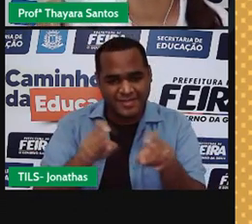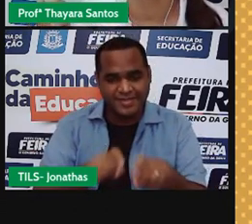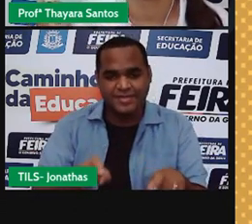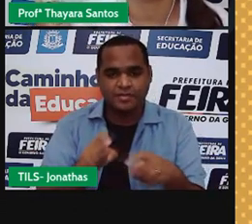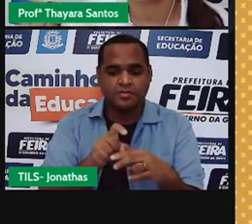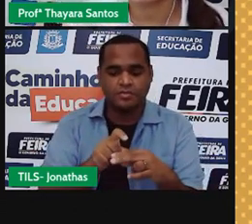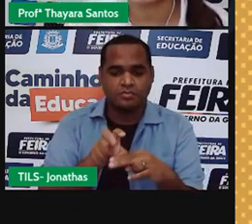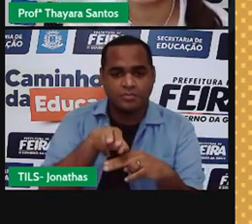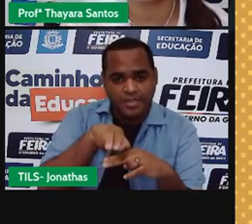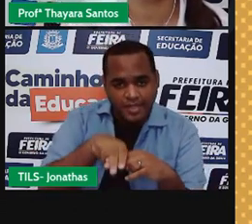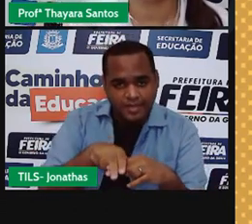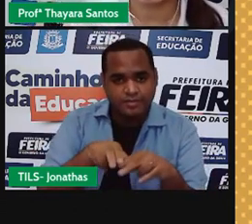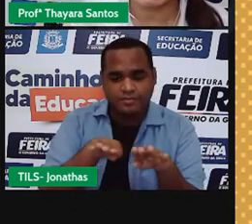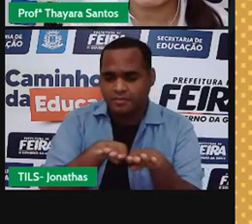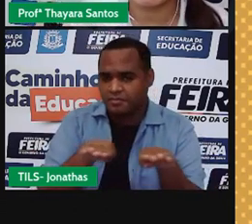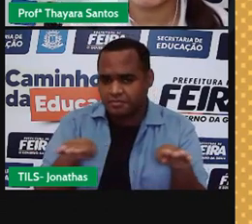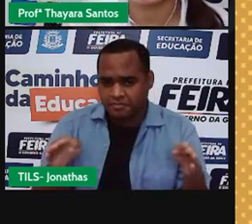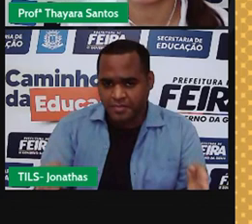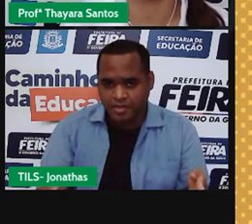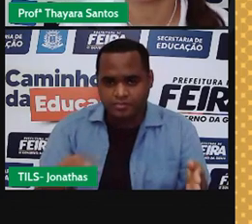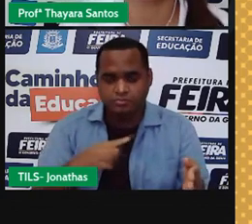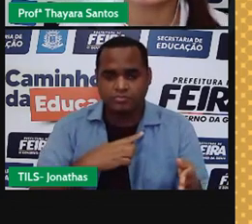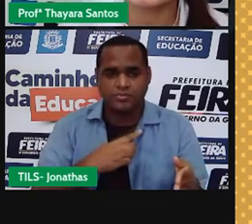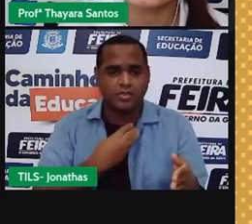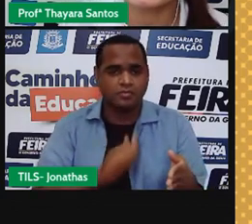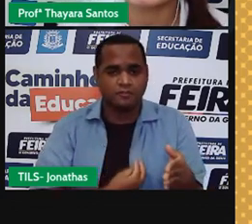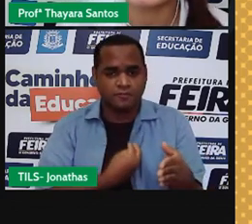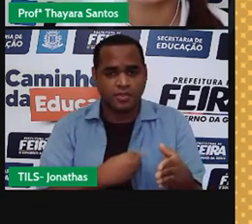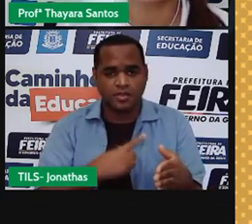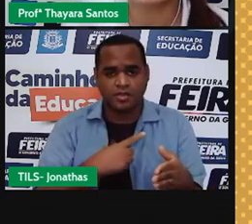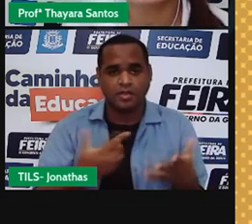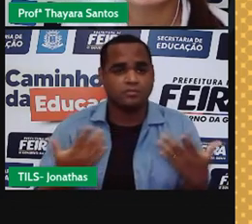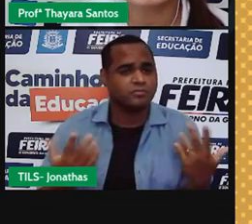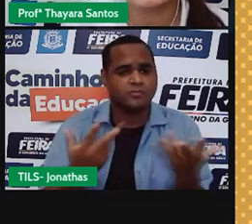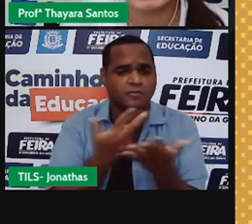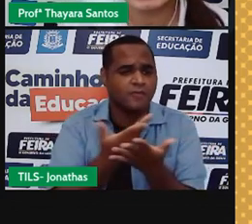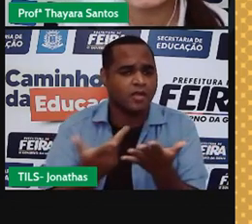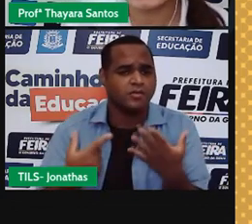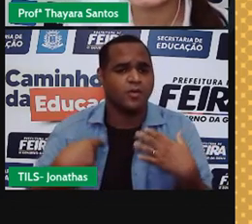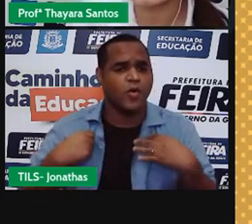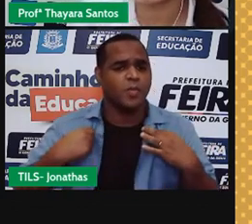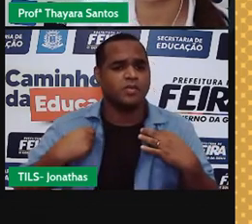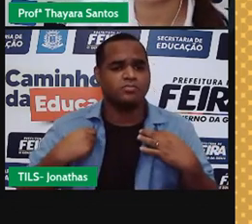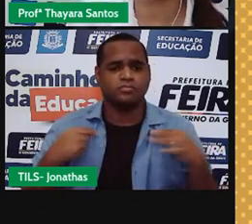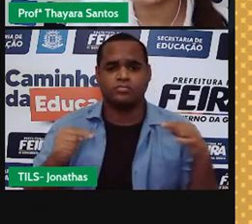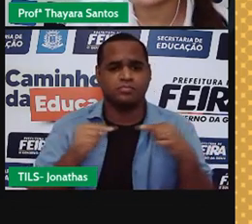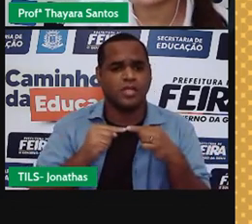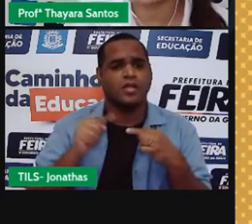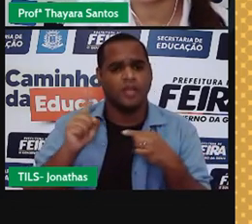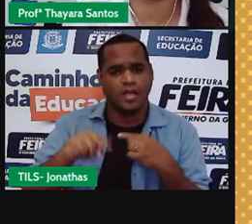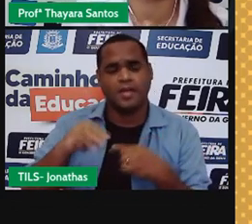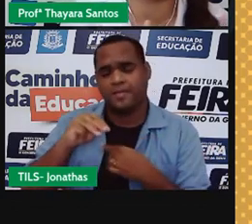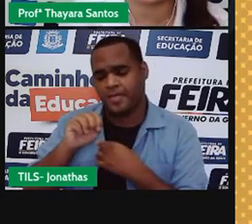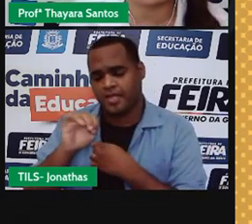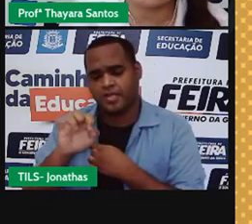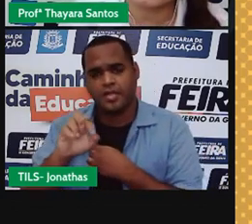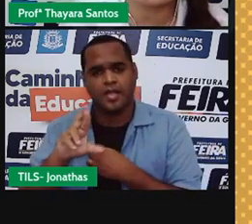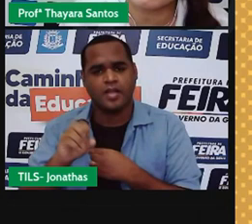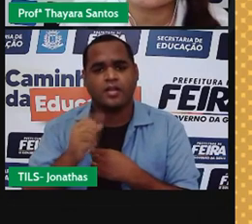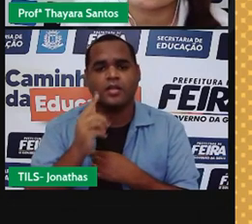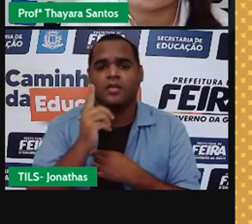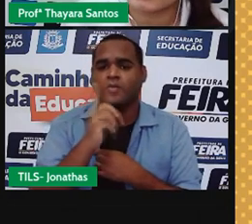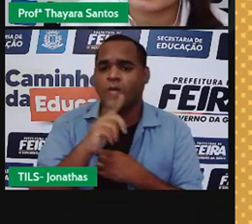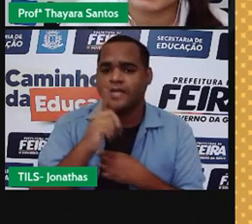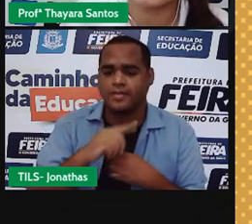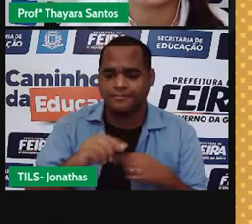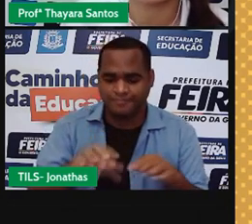falar, é a mesa que está aqui na minha frente, a cadeira que eu estou sentada, tudo isso são exemplos de matérias, porque a gente consegue